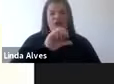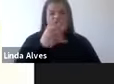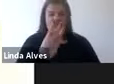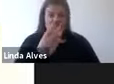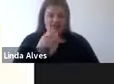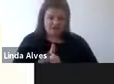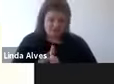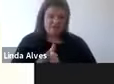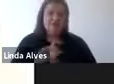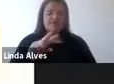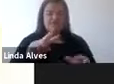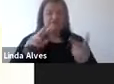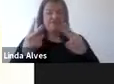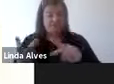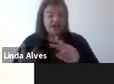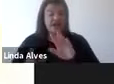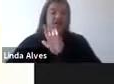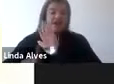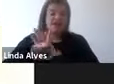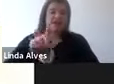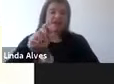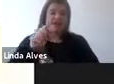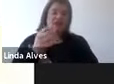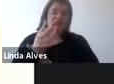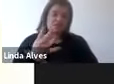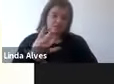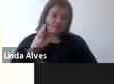Lei 14.020, que foi renovada agora pelo decreto